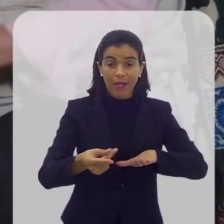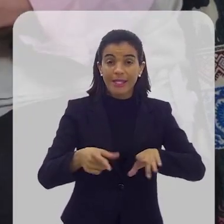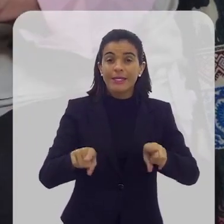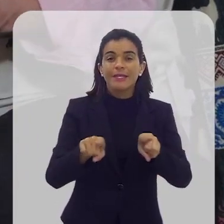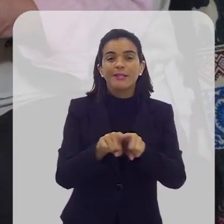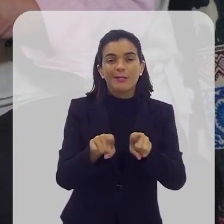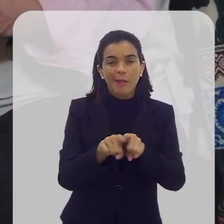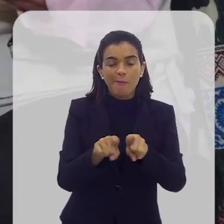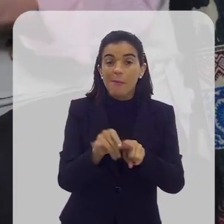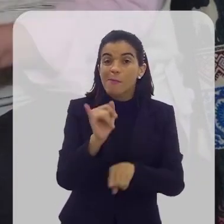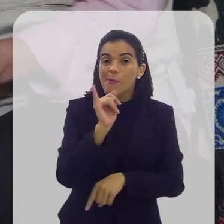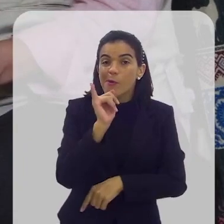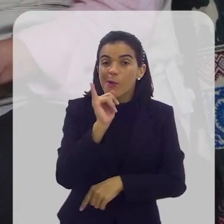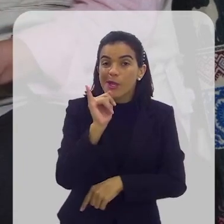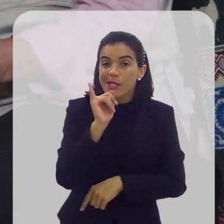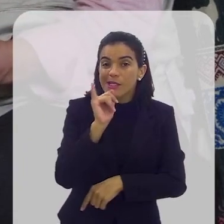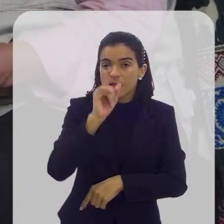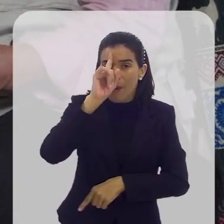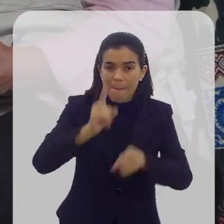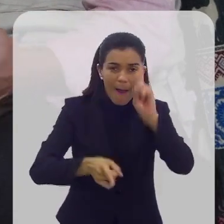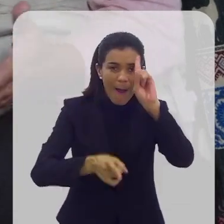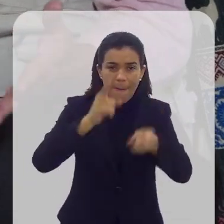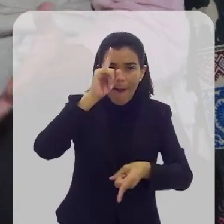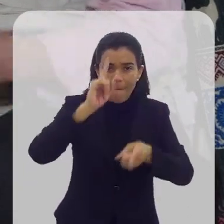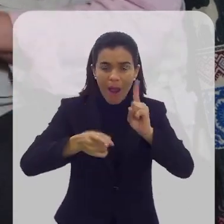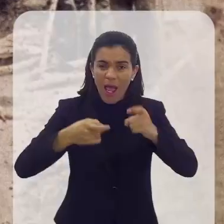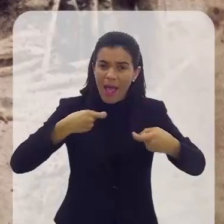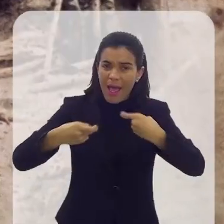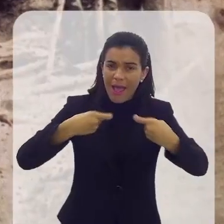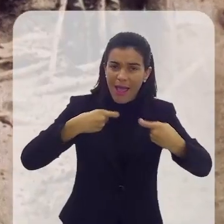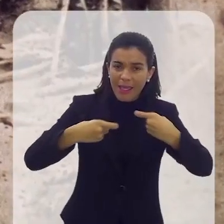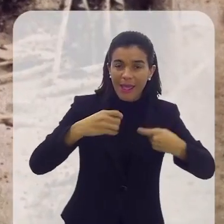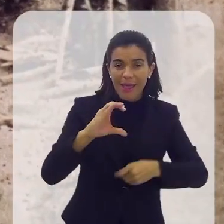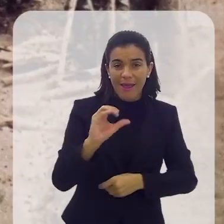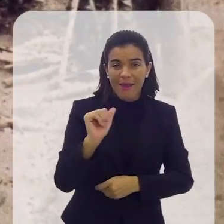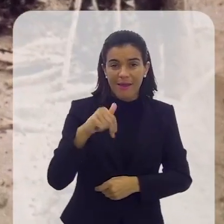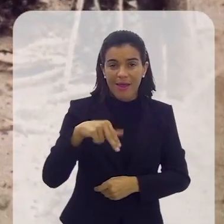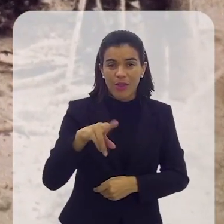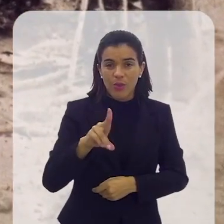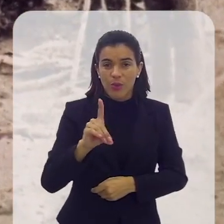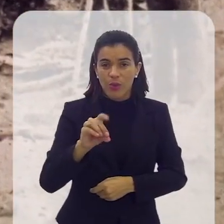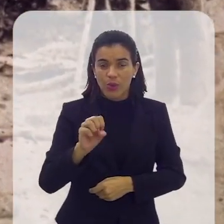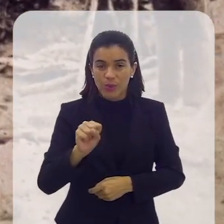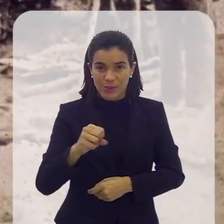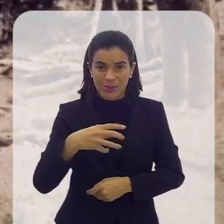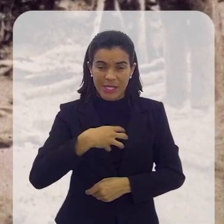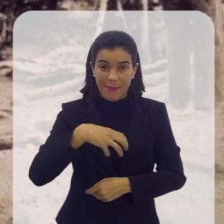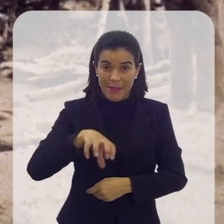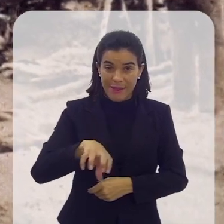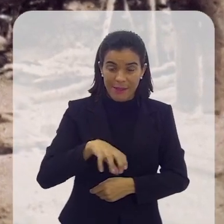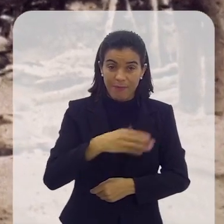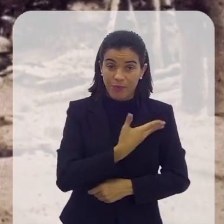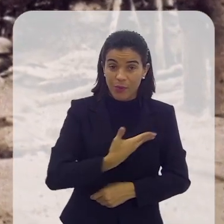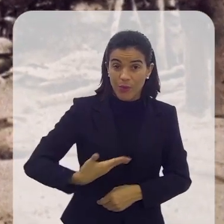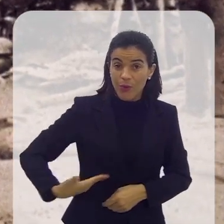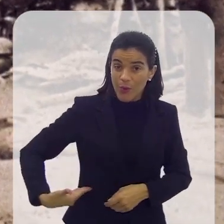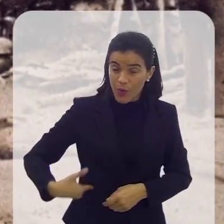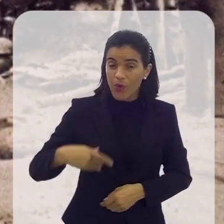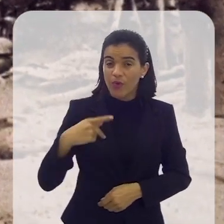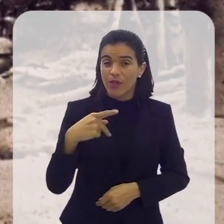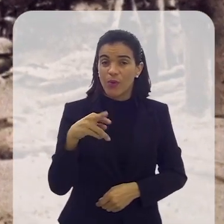aconteceu, né, assim, um fato especialíssimo da República Brasileira, que Foi quando